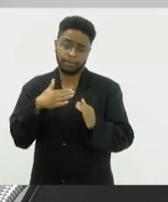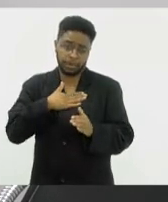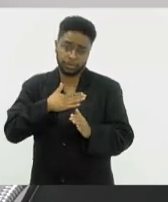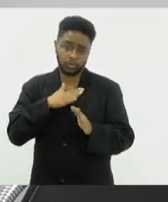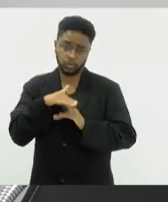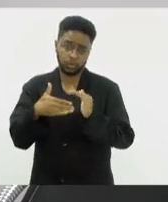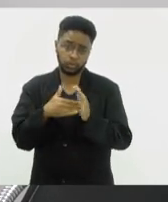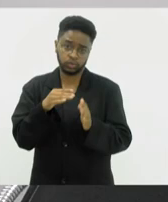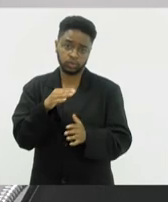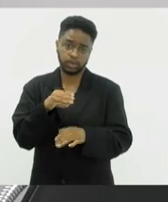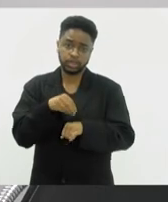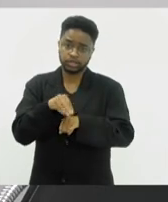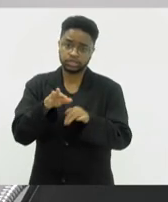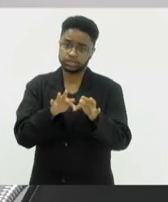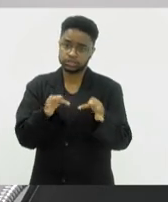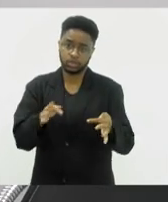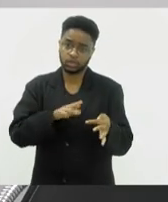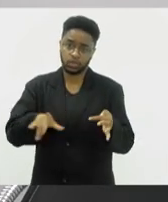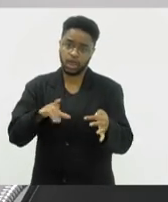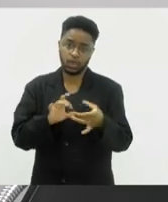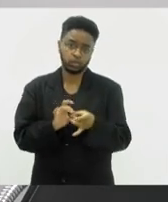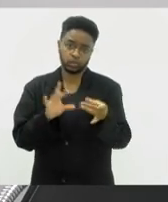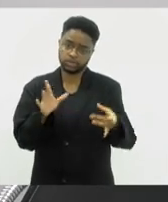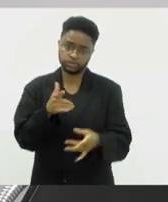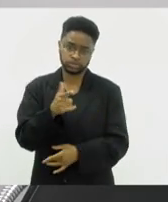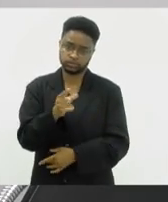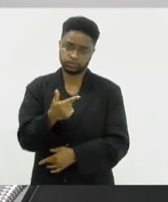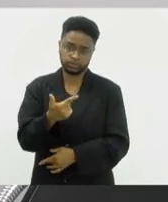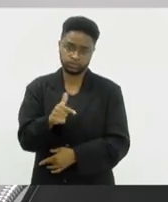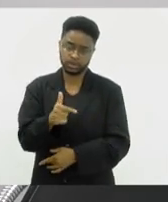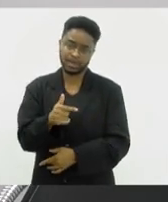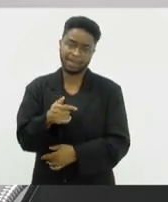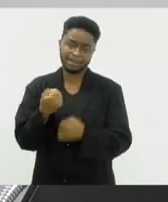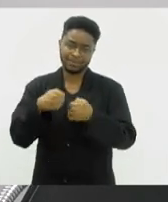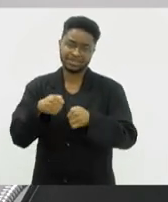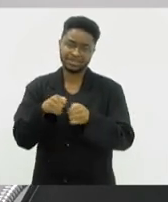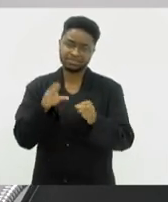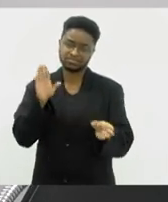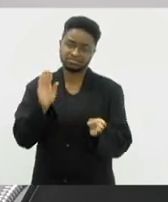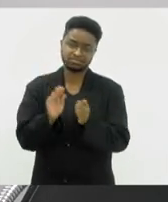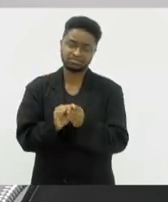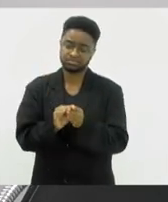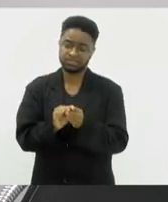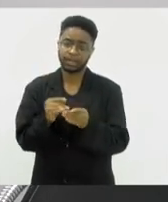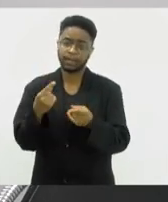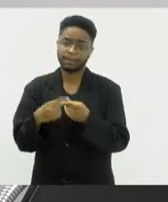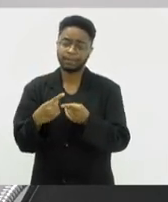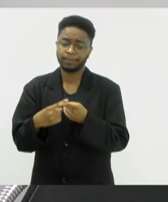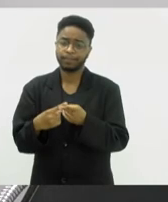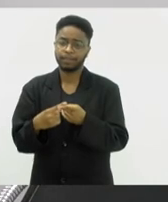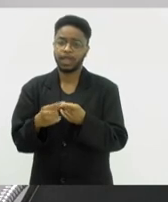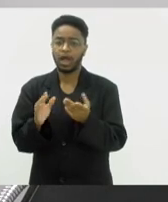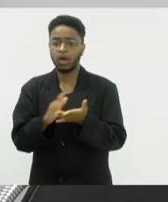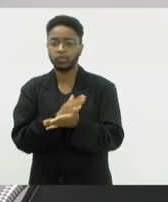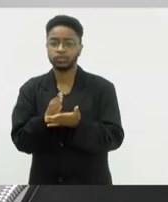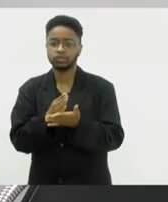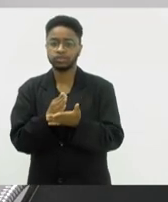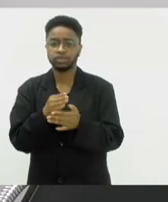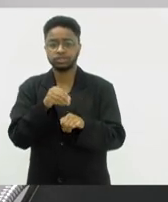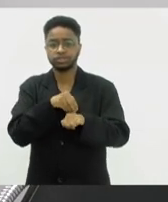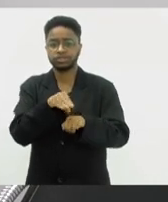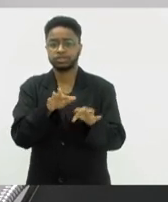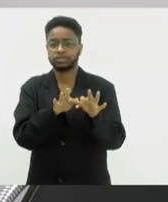projeto autorizativo. Eu acho que a gente dá uma simplificação até porque alguns que são tis